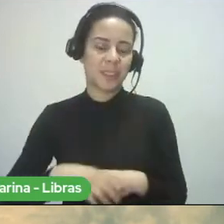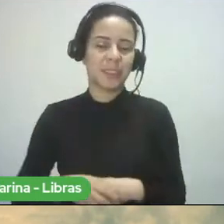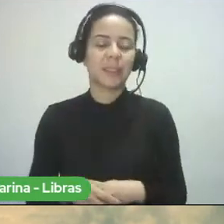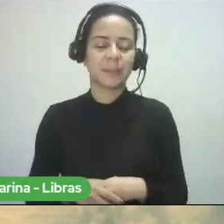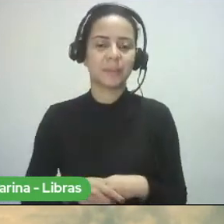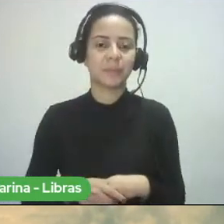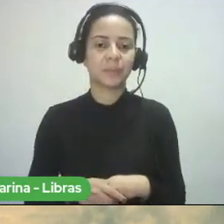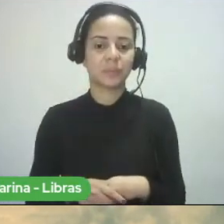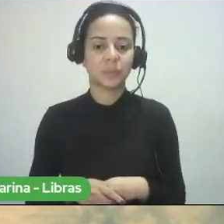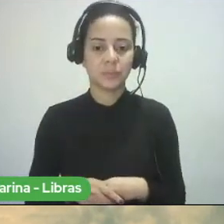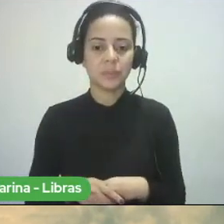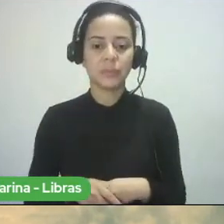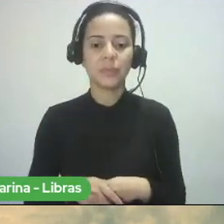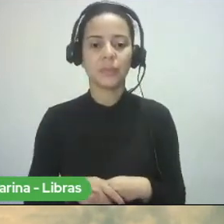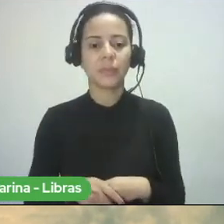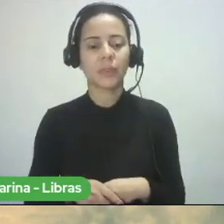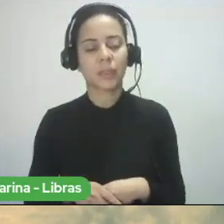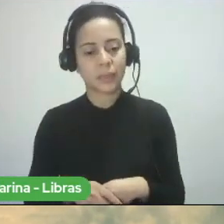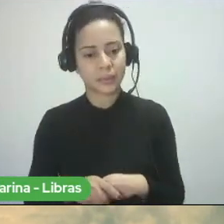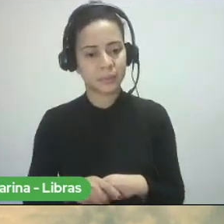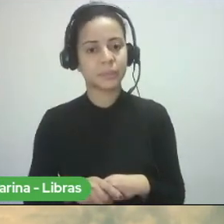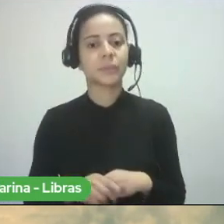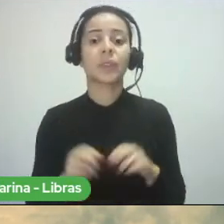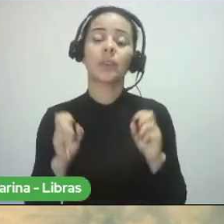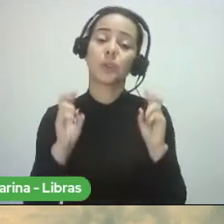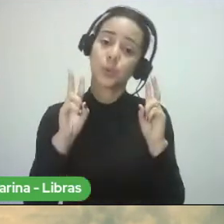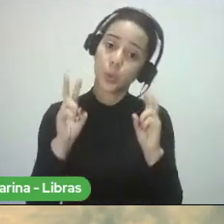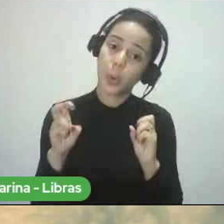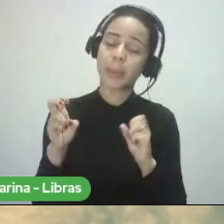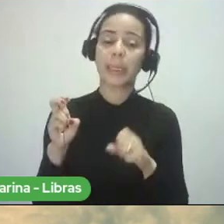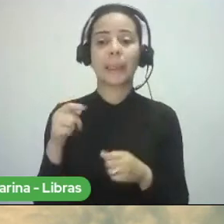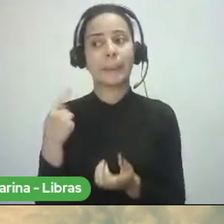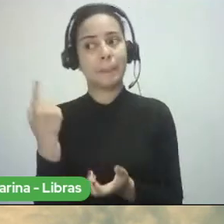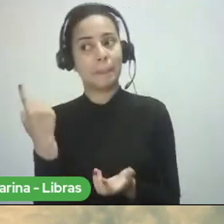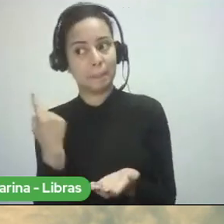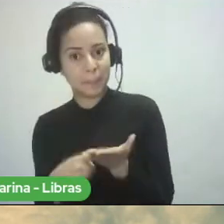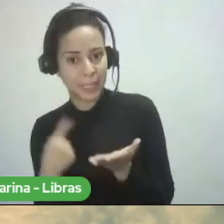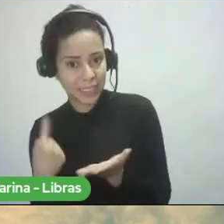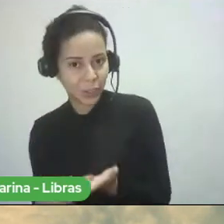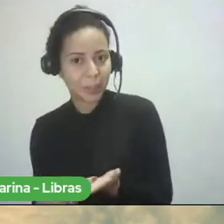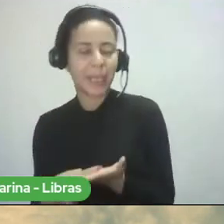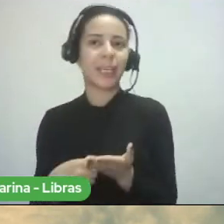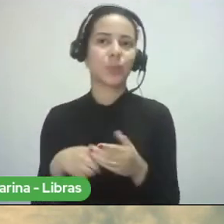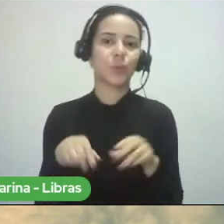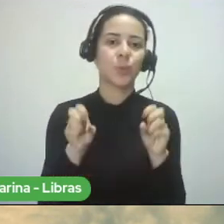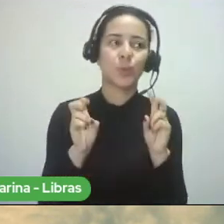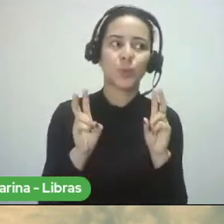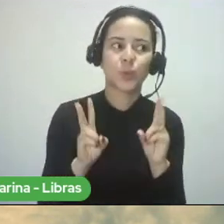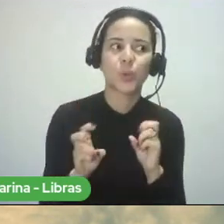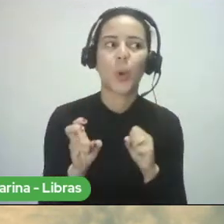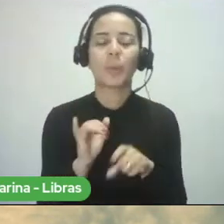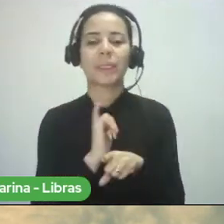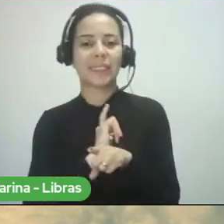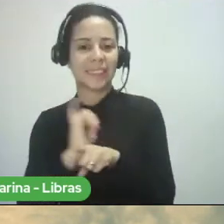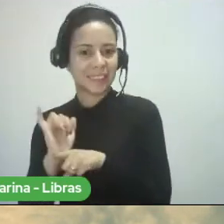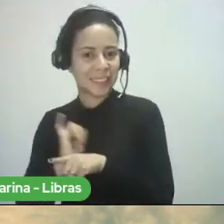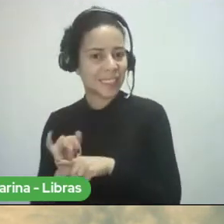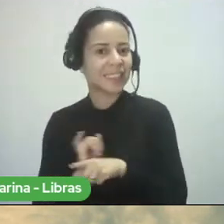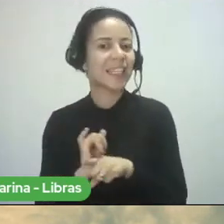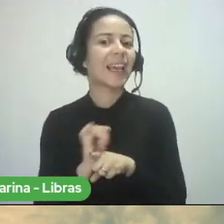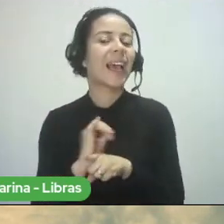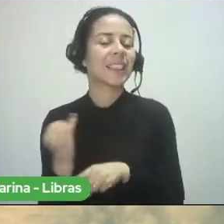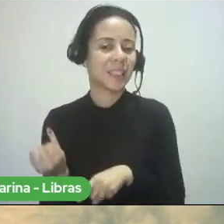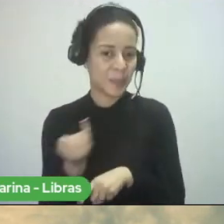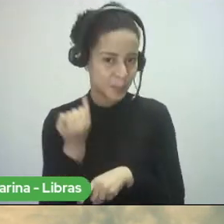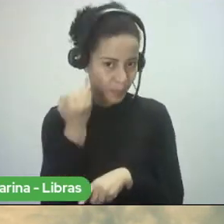do planejamento que a gente já falou antes, os quebra-gelos, os energizantes, né? Fazer